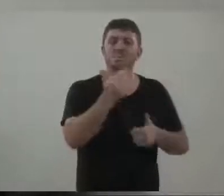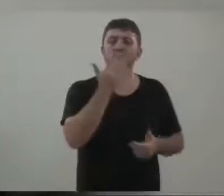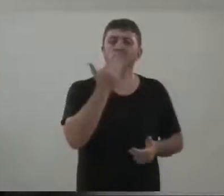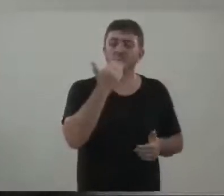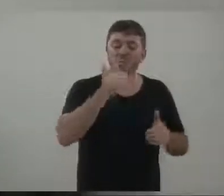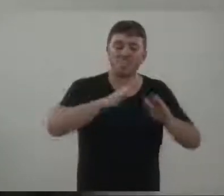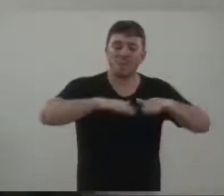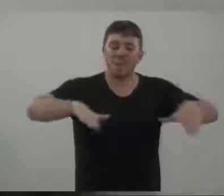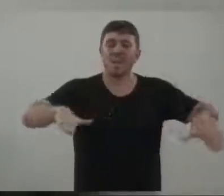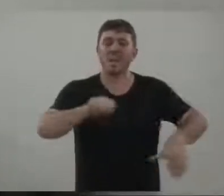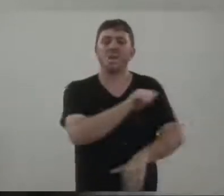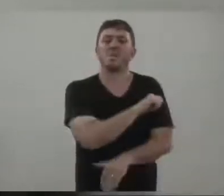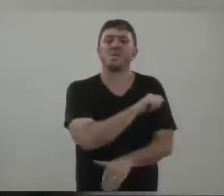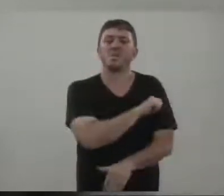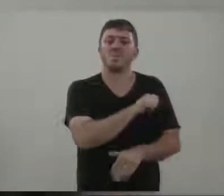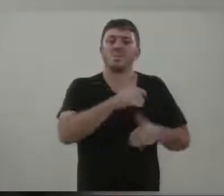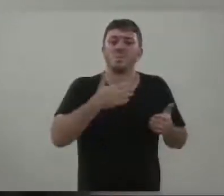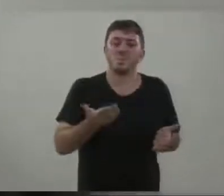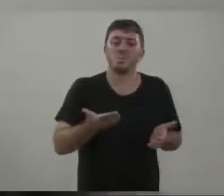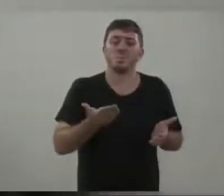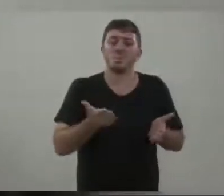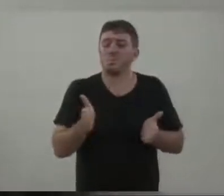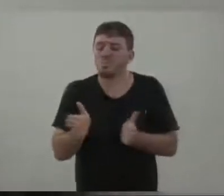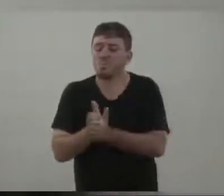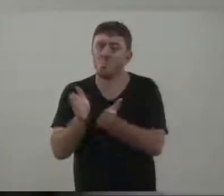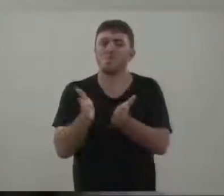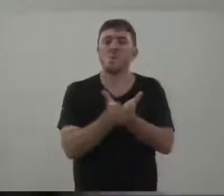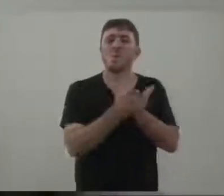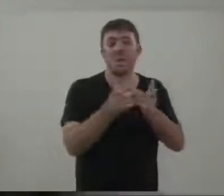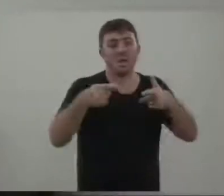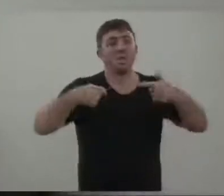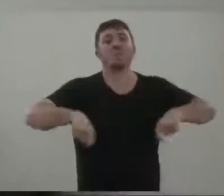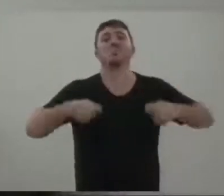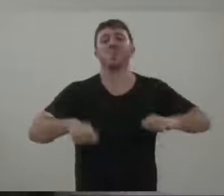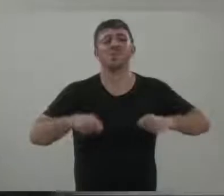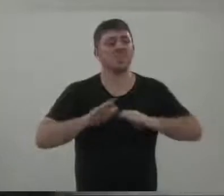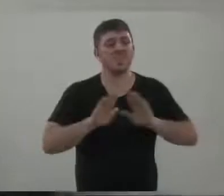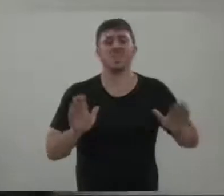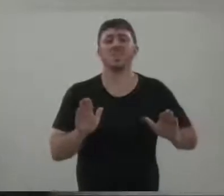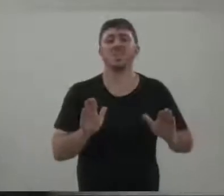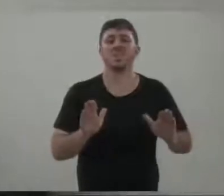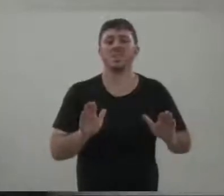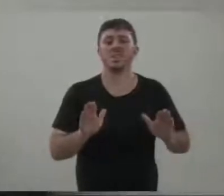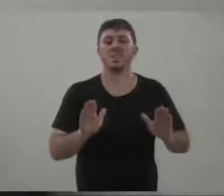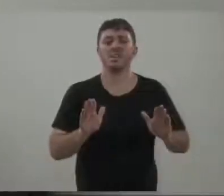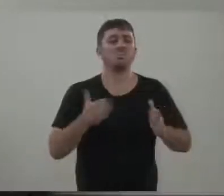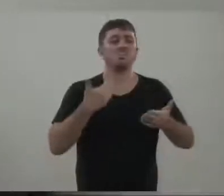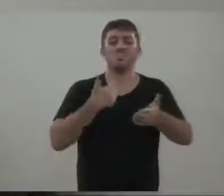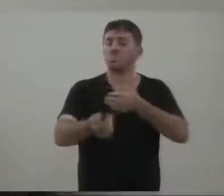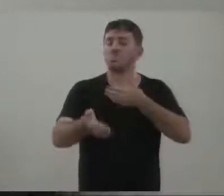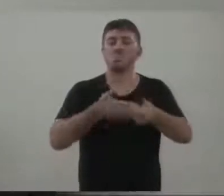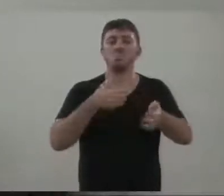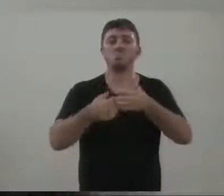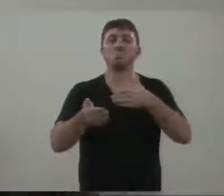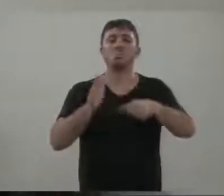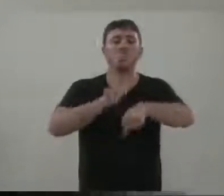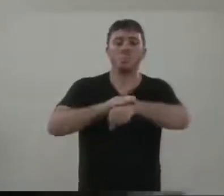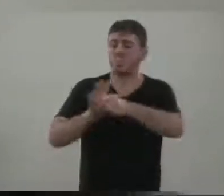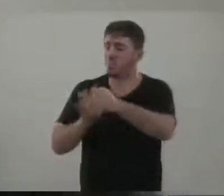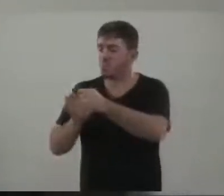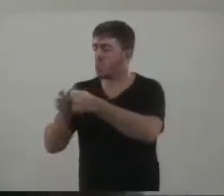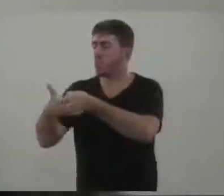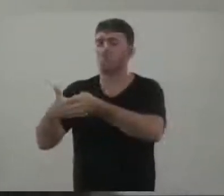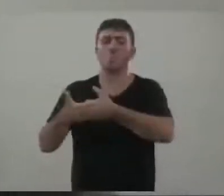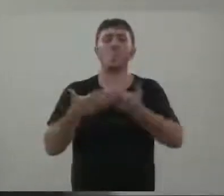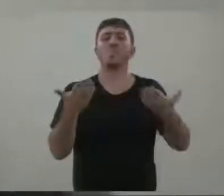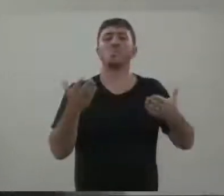carentes, já é uma política pública que deve ser exercida independente do estado de pandemia, de